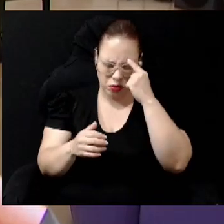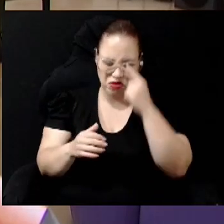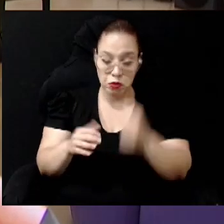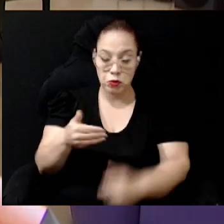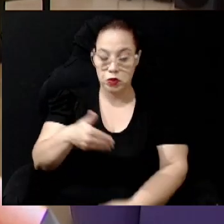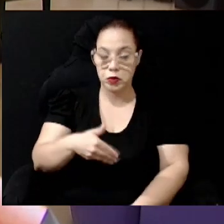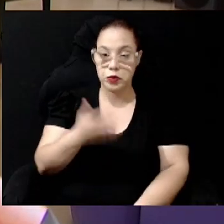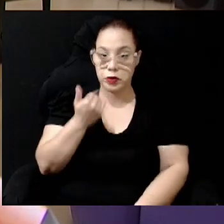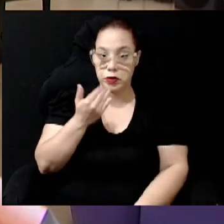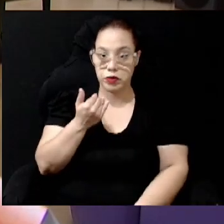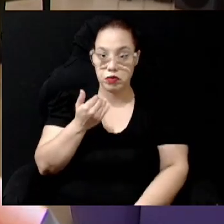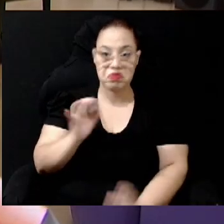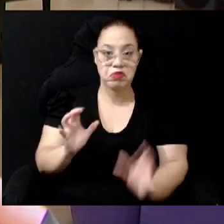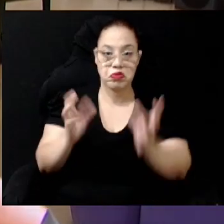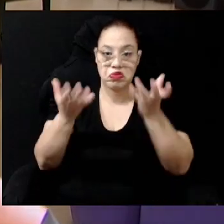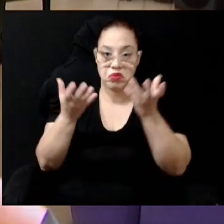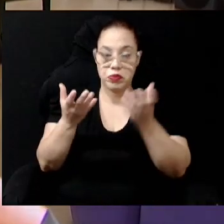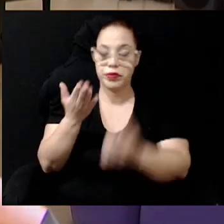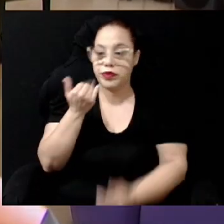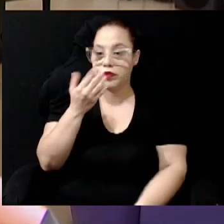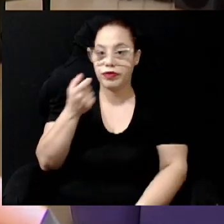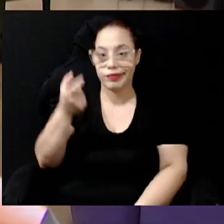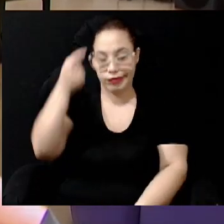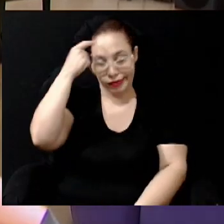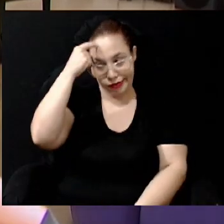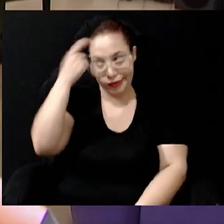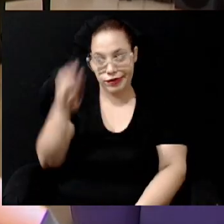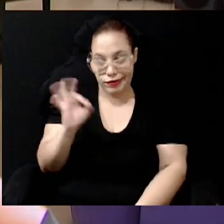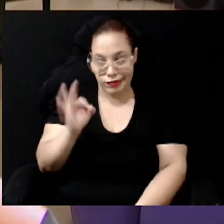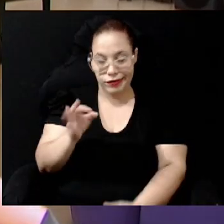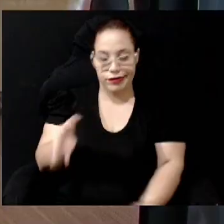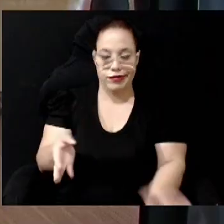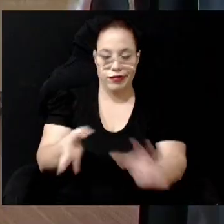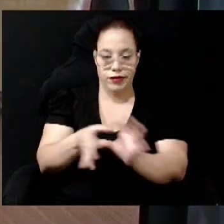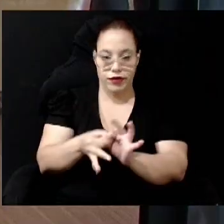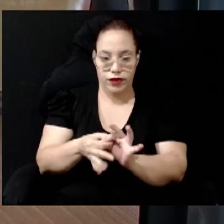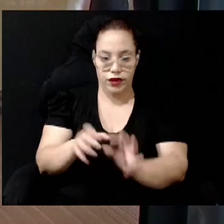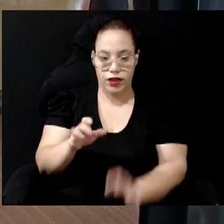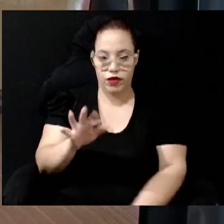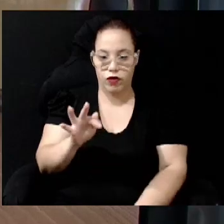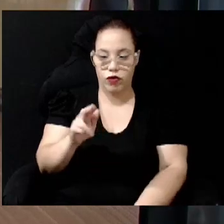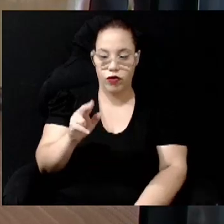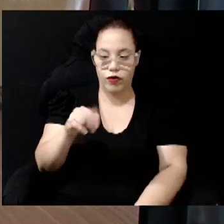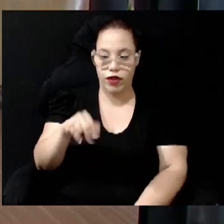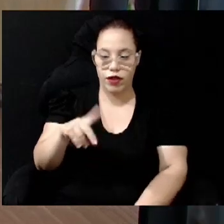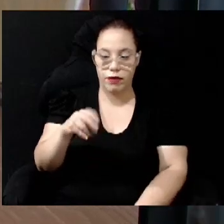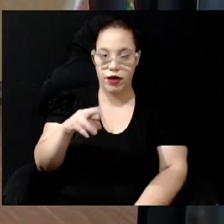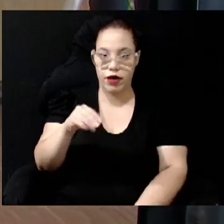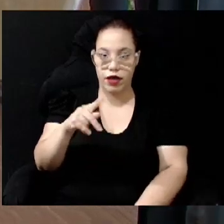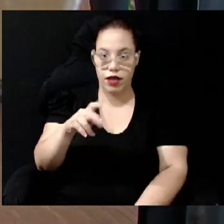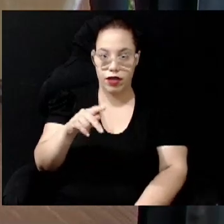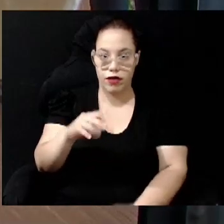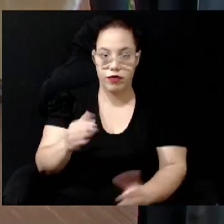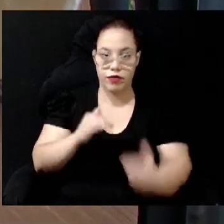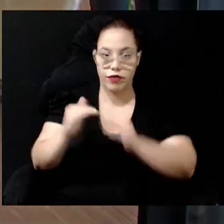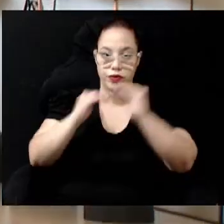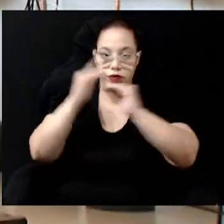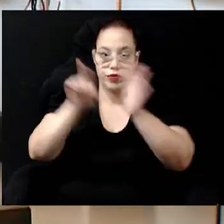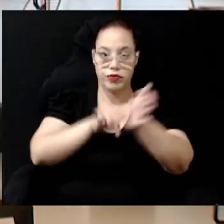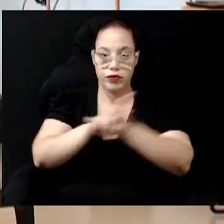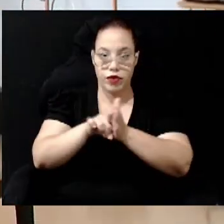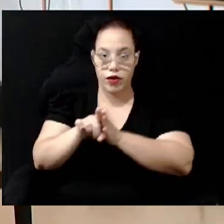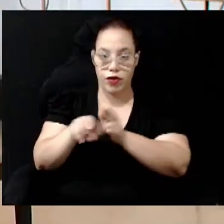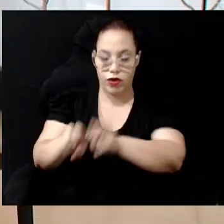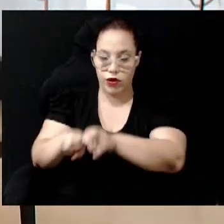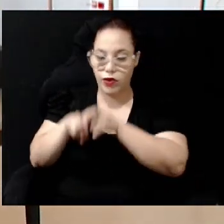cenário do evento Comer Consciência, em parceria com a Fundepag, Fundação de Desenvolvimento da Pesquisa do Agronegócio.